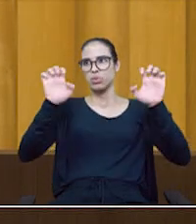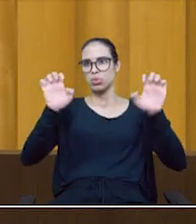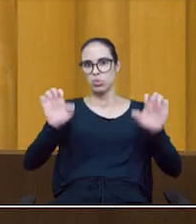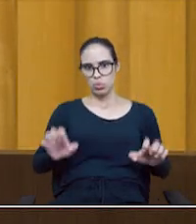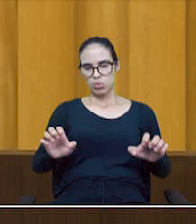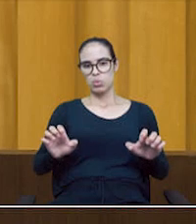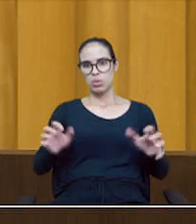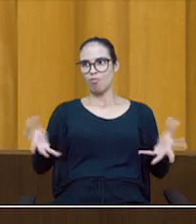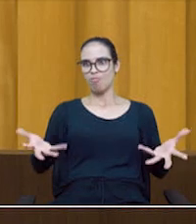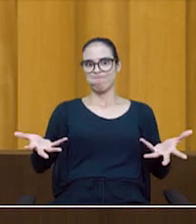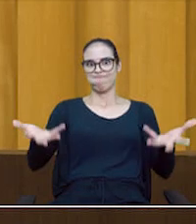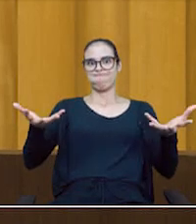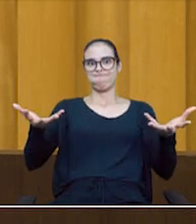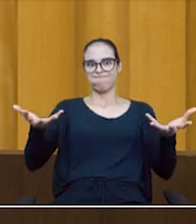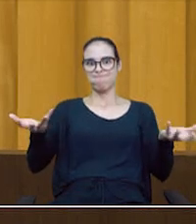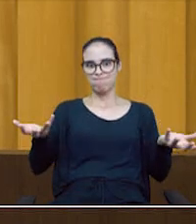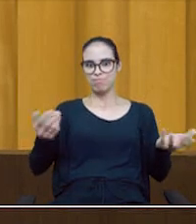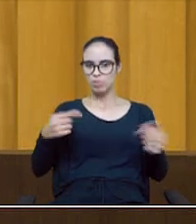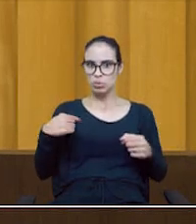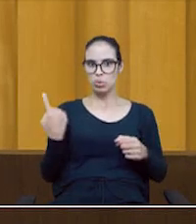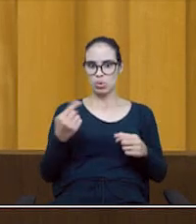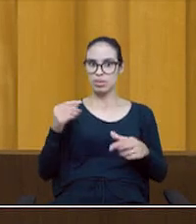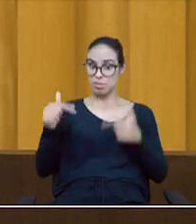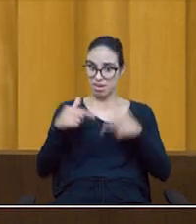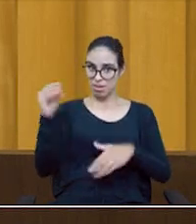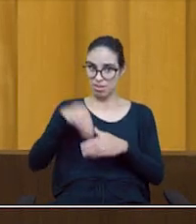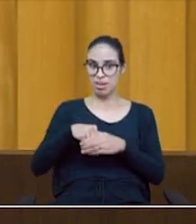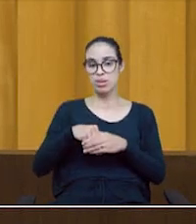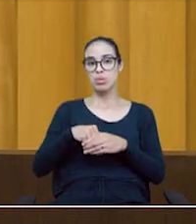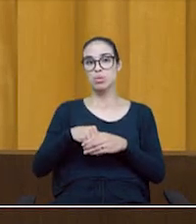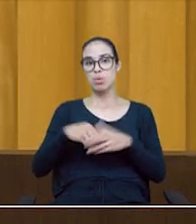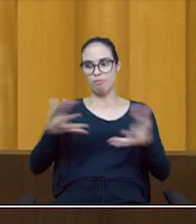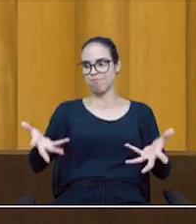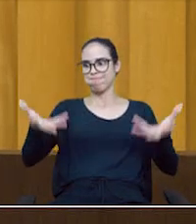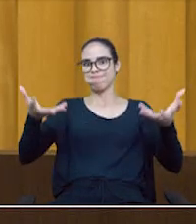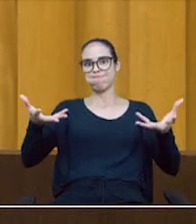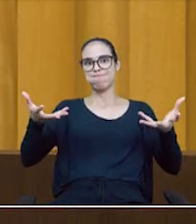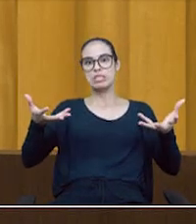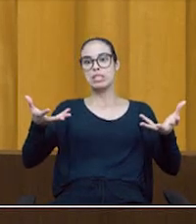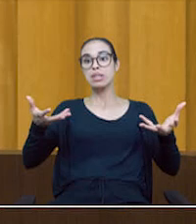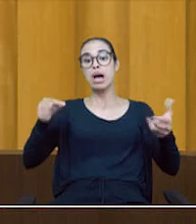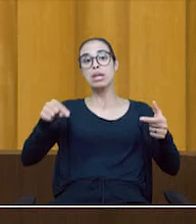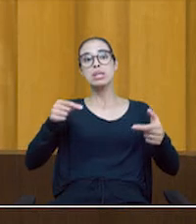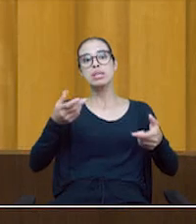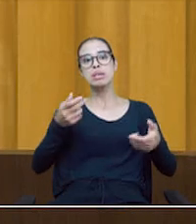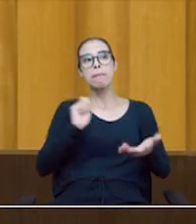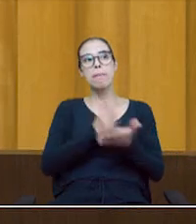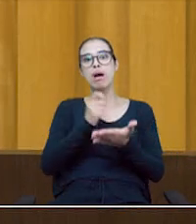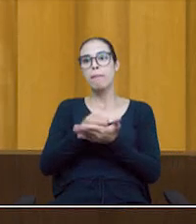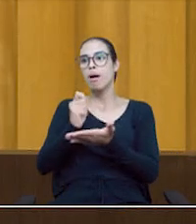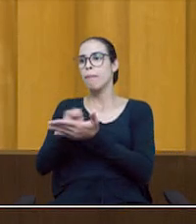portentosa que gerimos é custeada com o imposto pago pelo mais